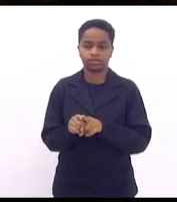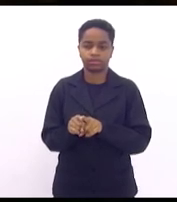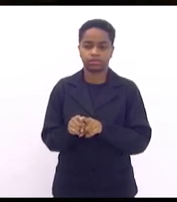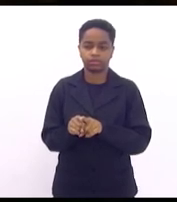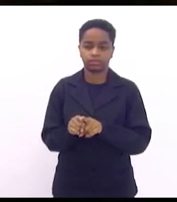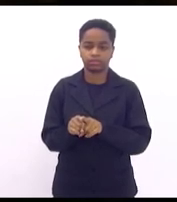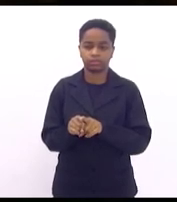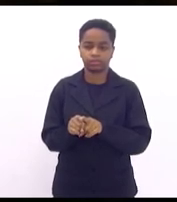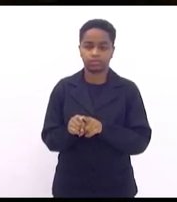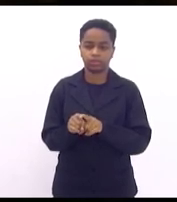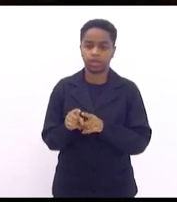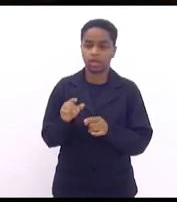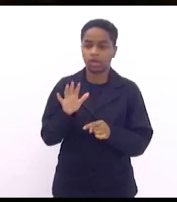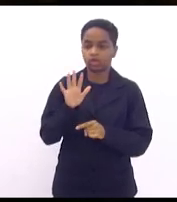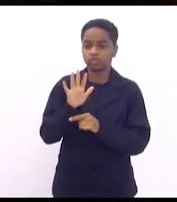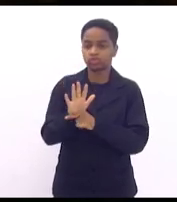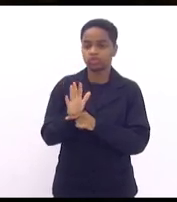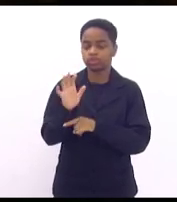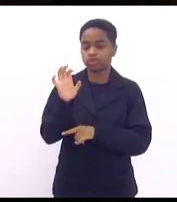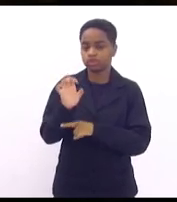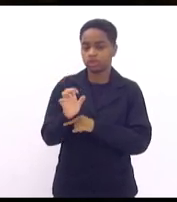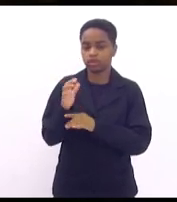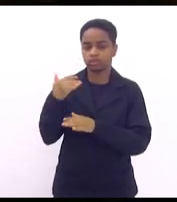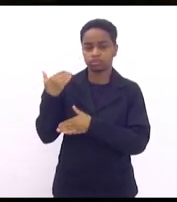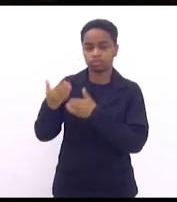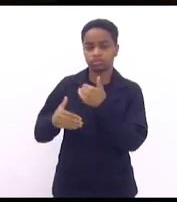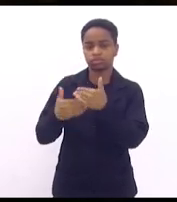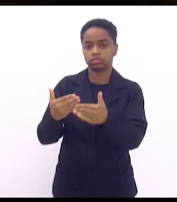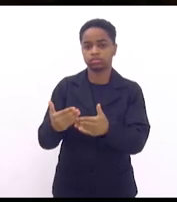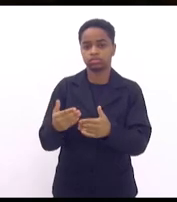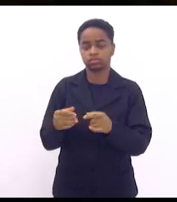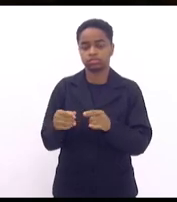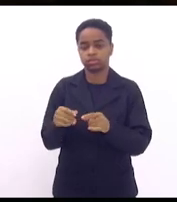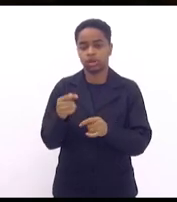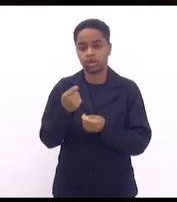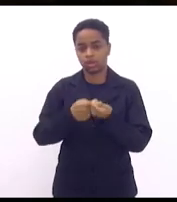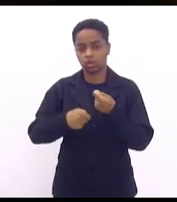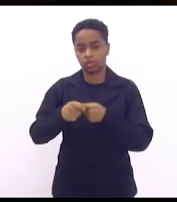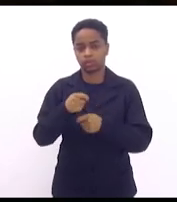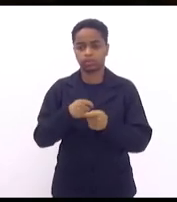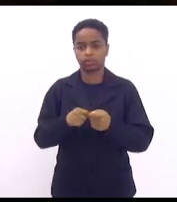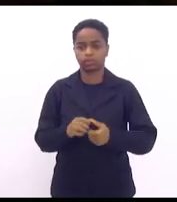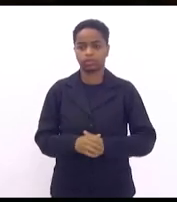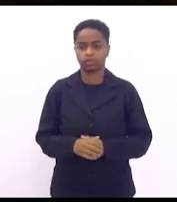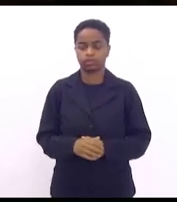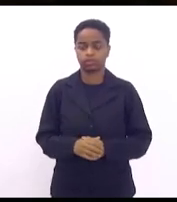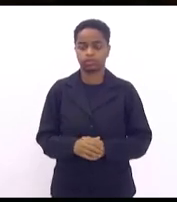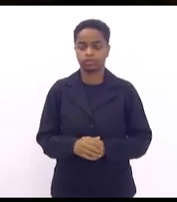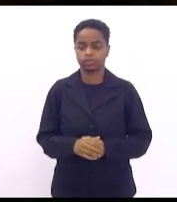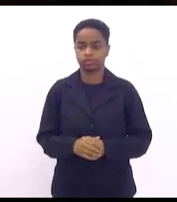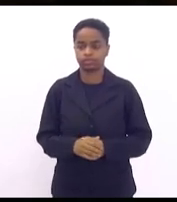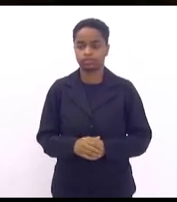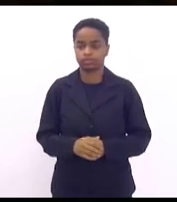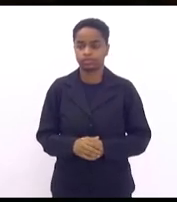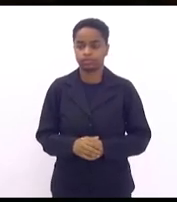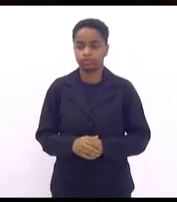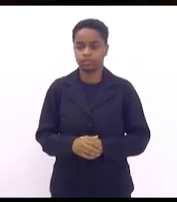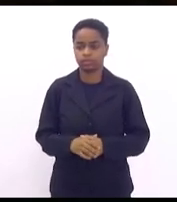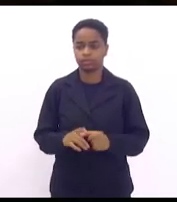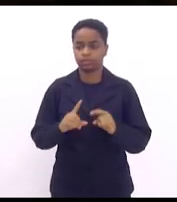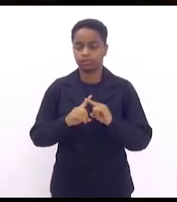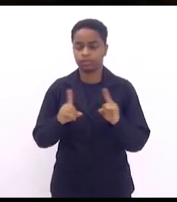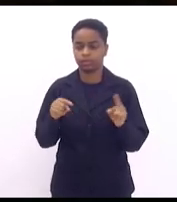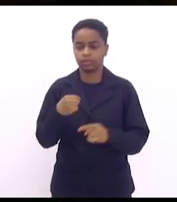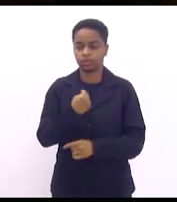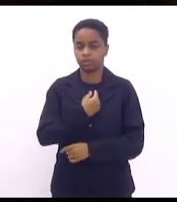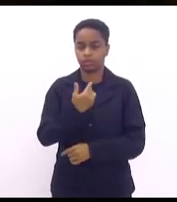sempre o Estado alavancar a economia. Agora, também a gente não